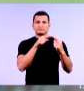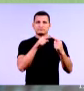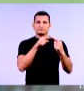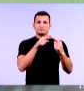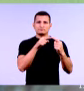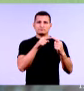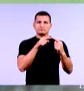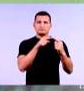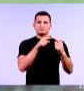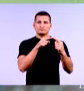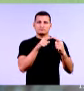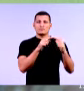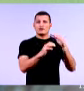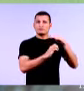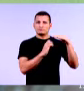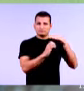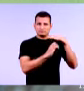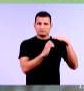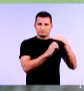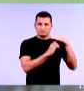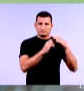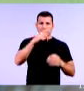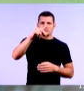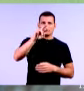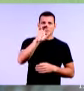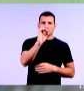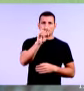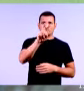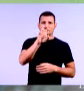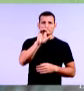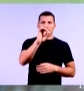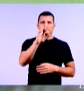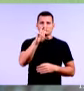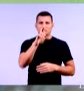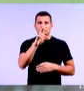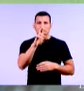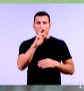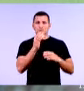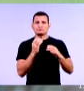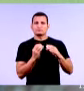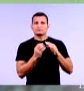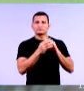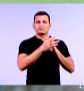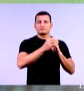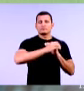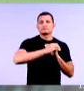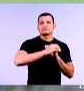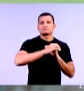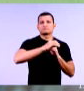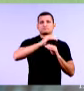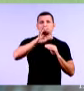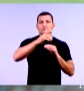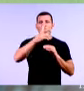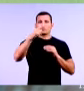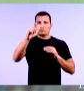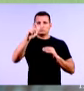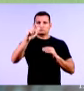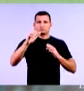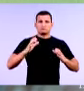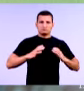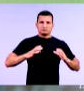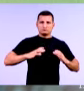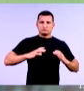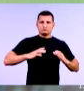provedor, certo? Que vai levar os dados para outra cidade, que no caso é Rio Branco, né?